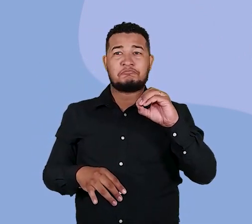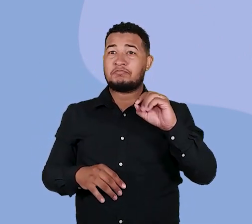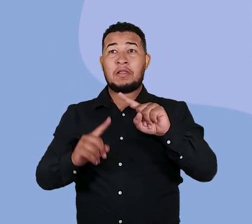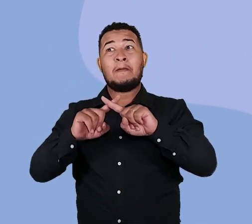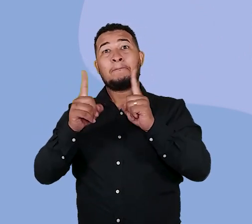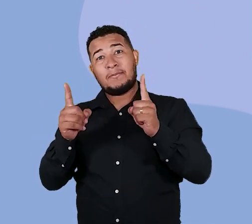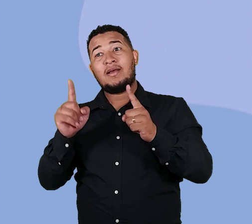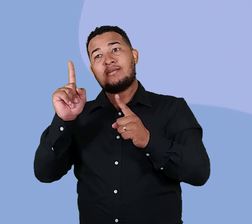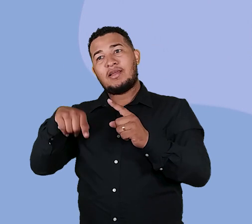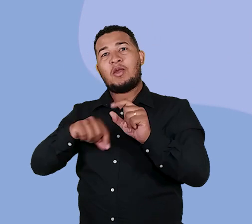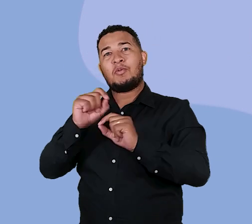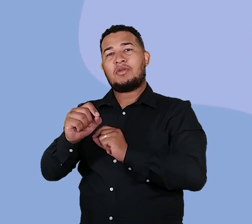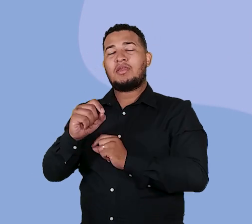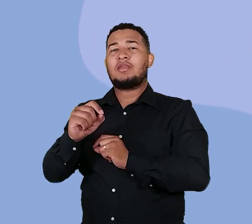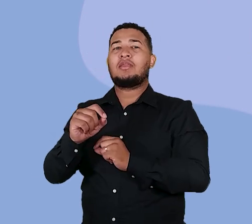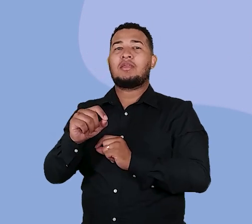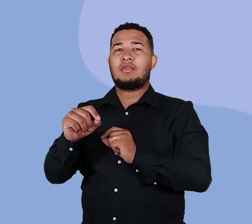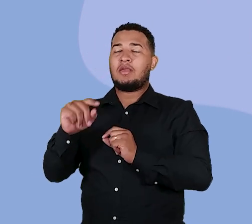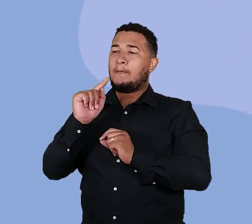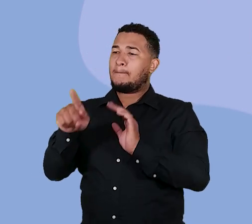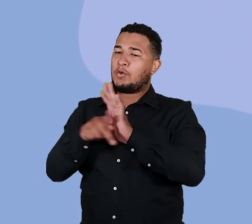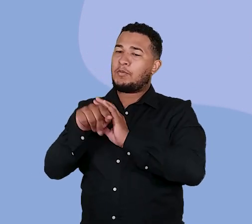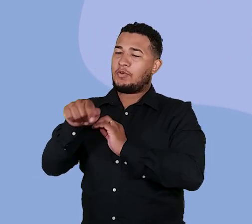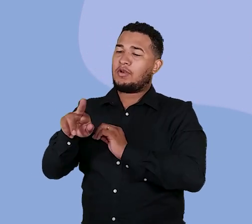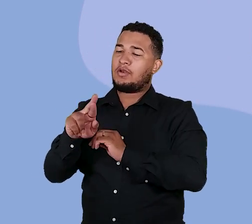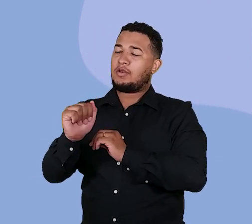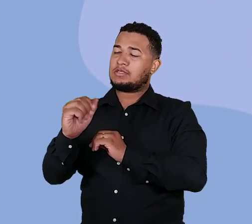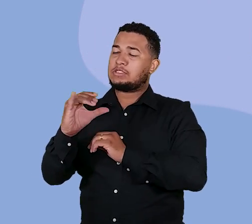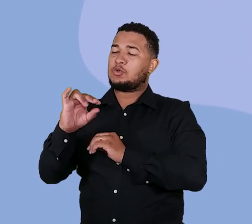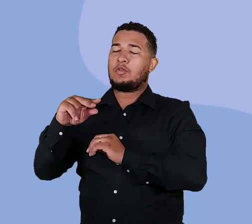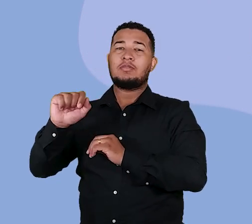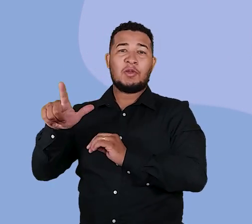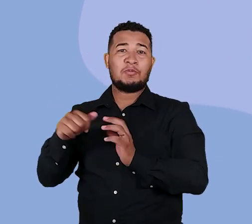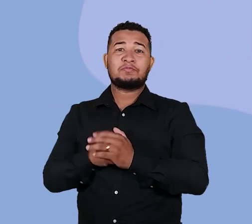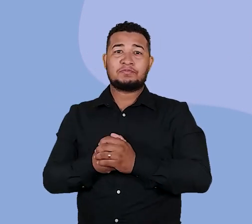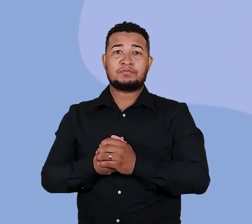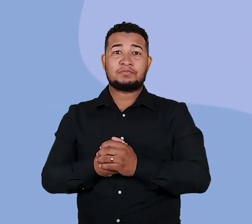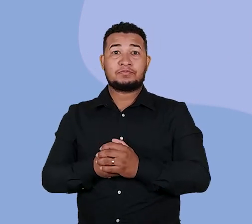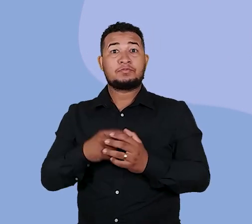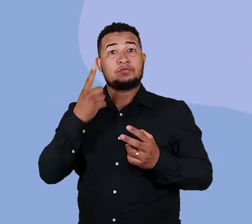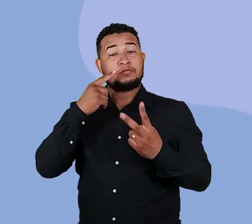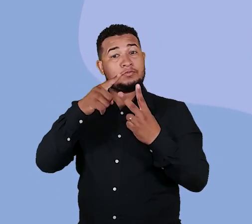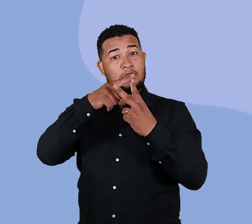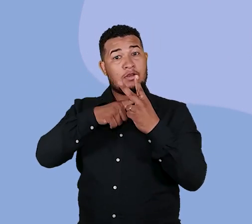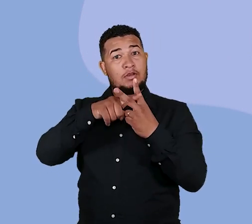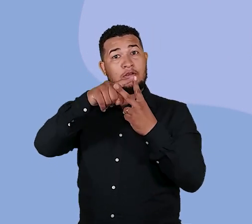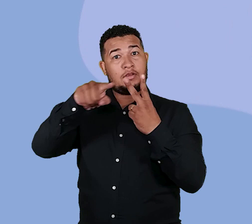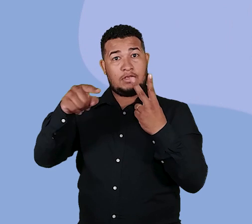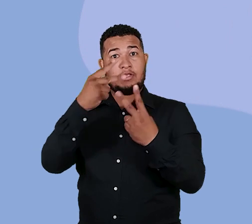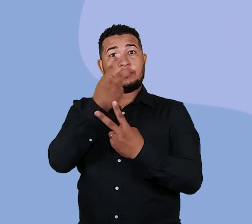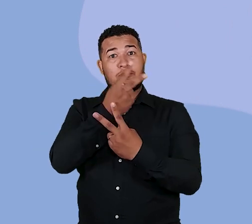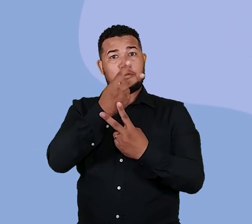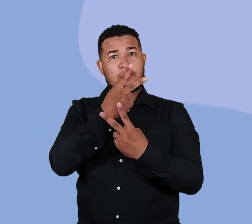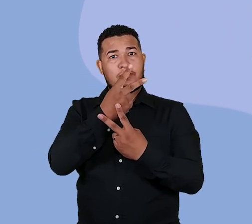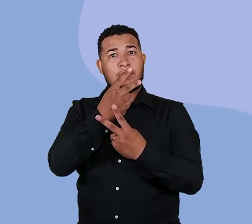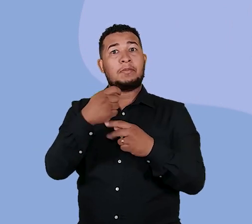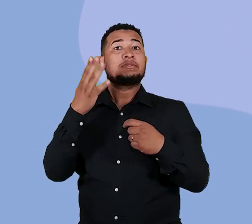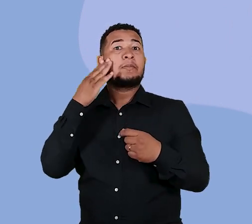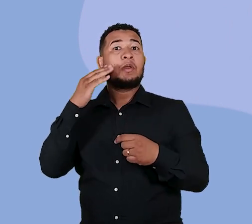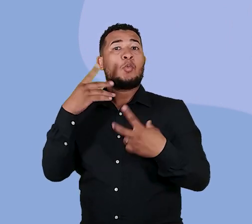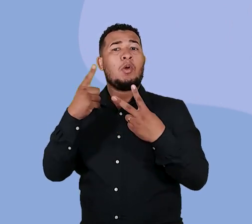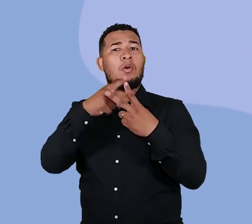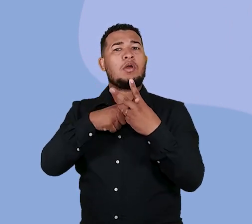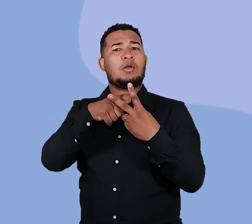irracional, é real, como nós vimos aí no exemplo anterior. Raiz quadrada. Vamos ter que tirar essa raiz aí, hein? Quanto é que é a